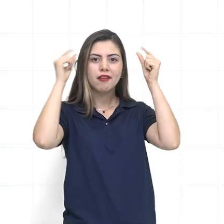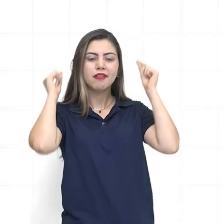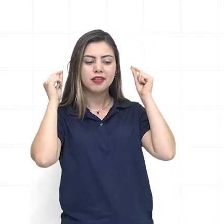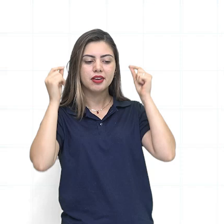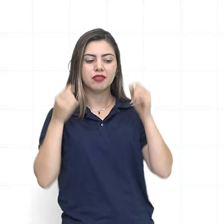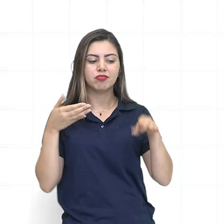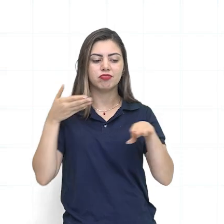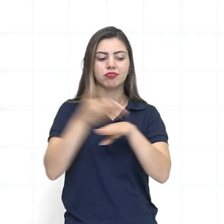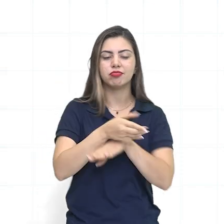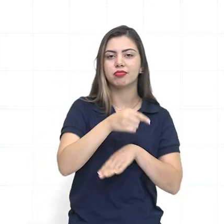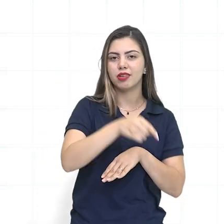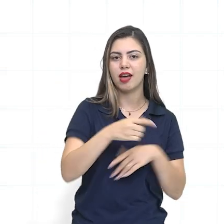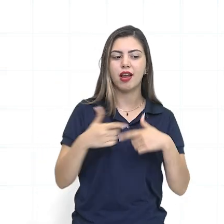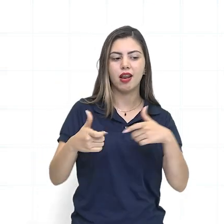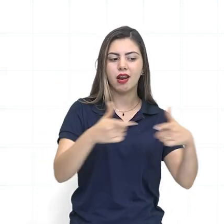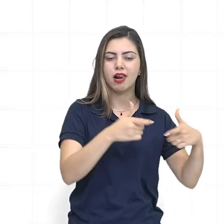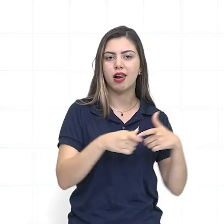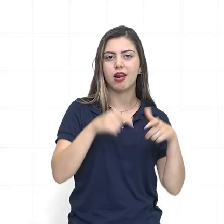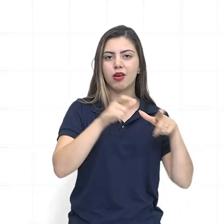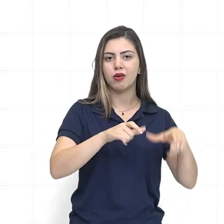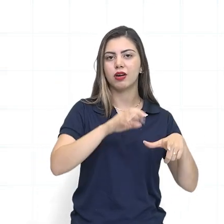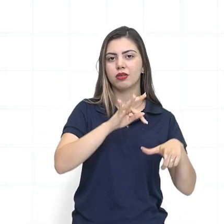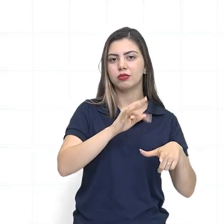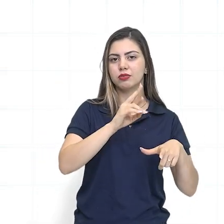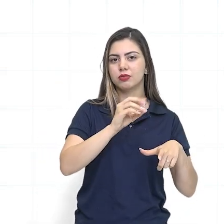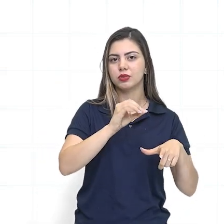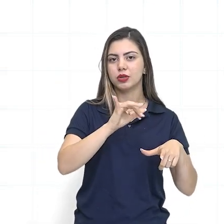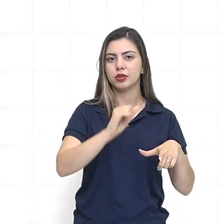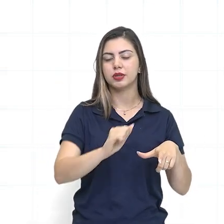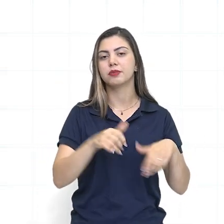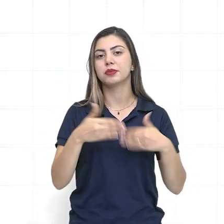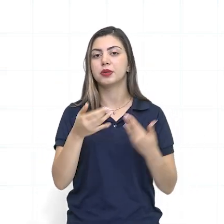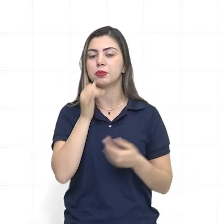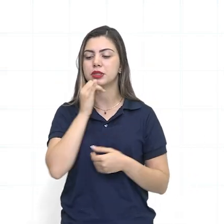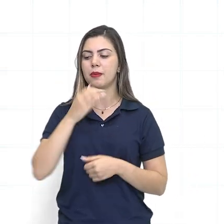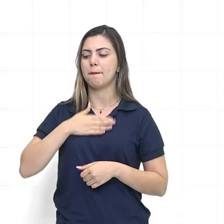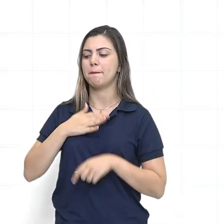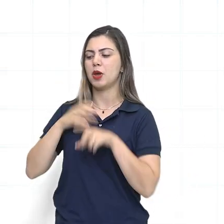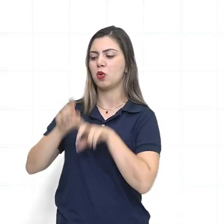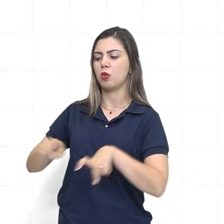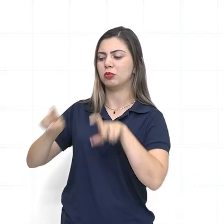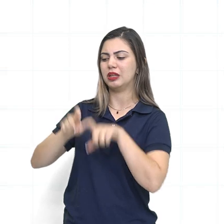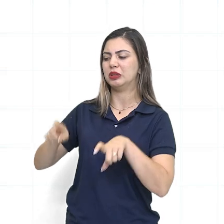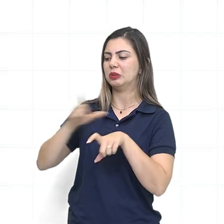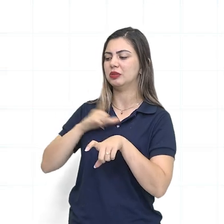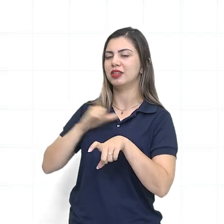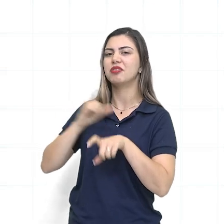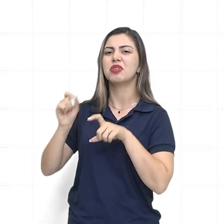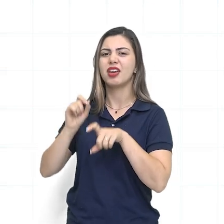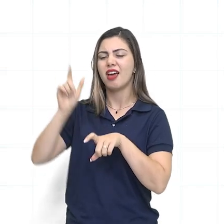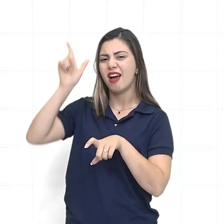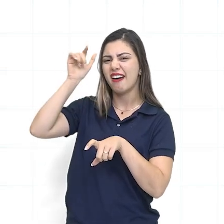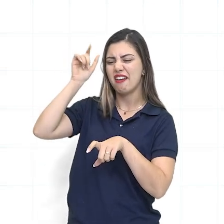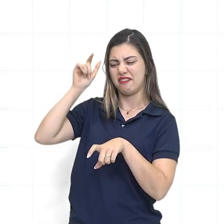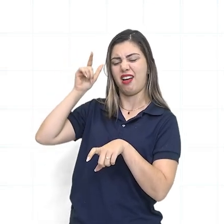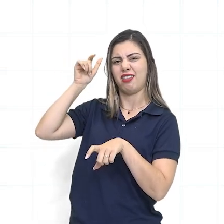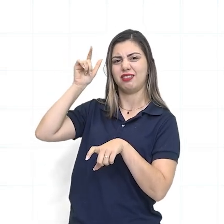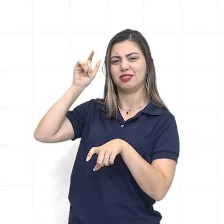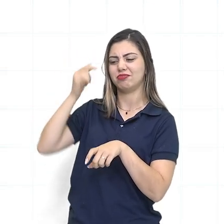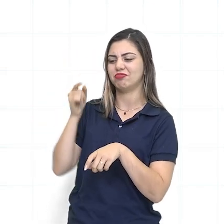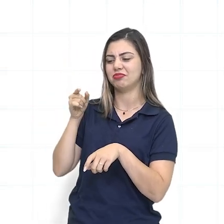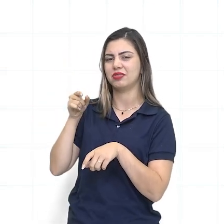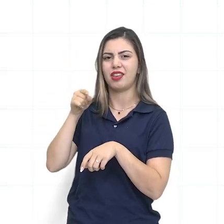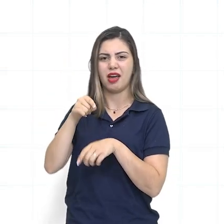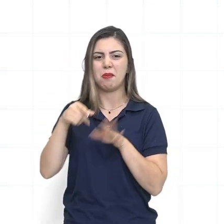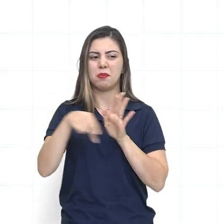invadiram Troia, né? E aí, quando eu digo que o meu computador foi invadido por um cavalo de Troia, significa